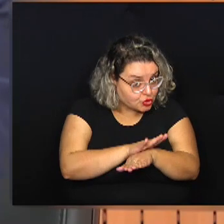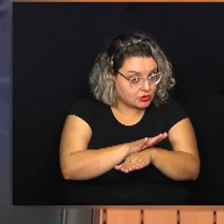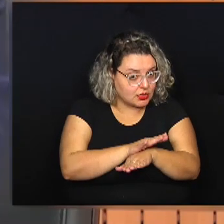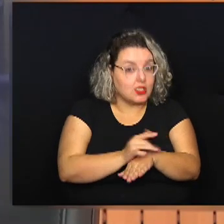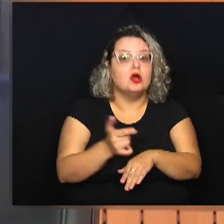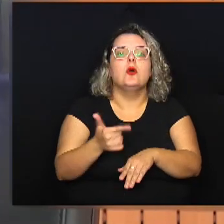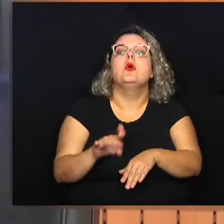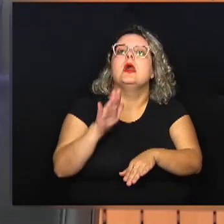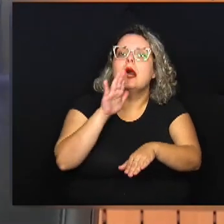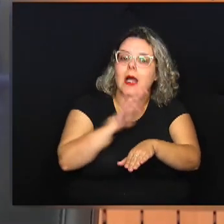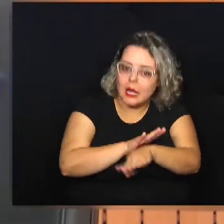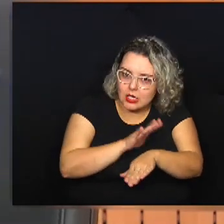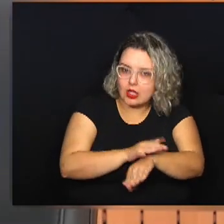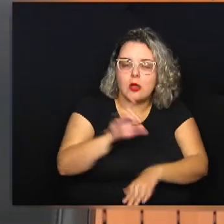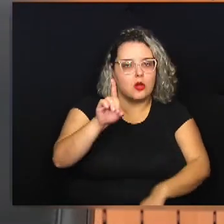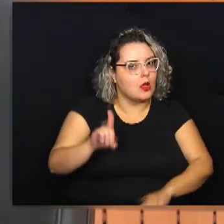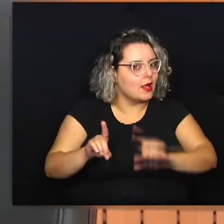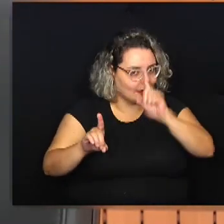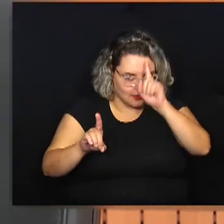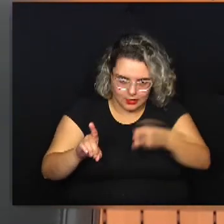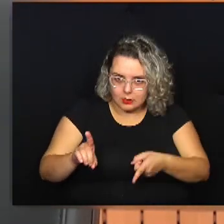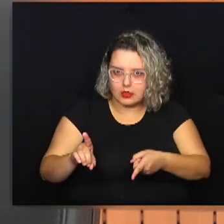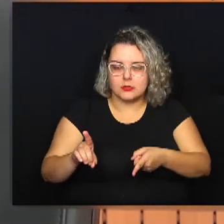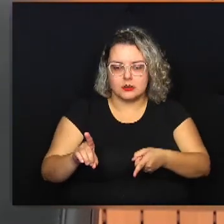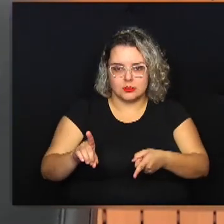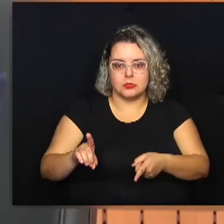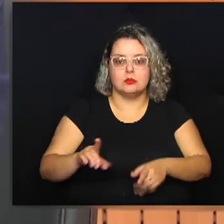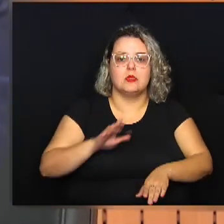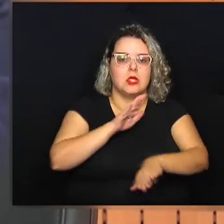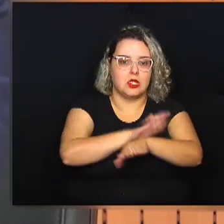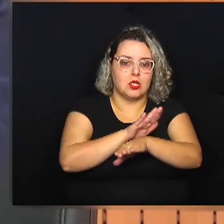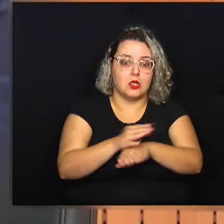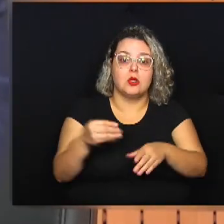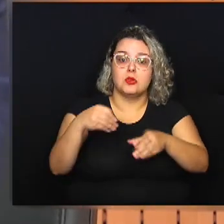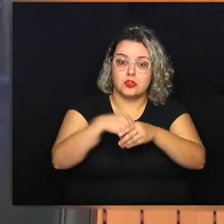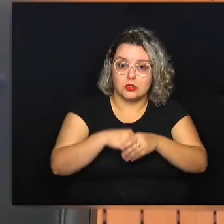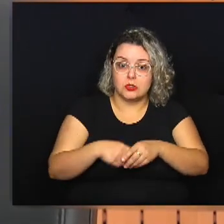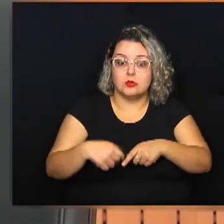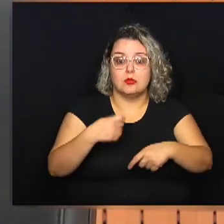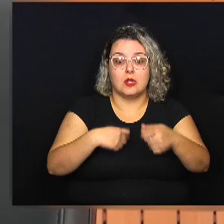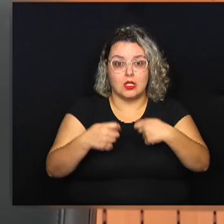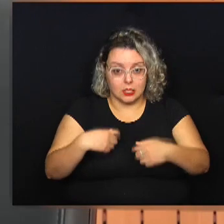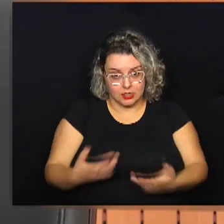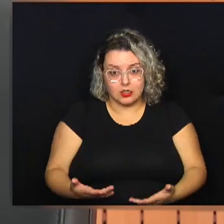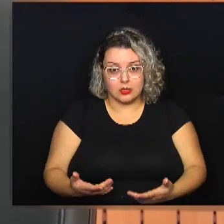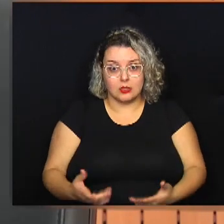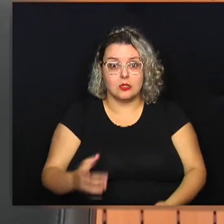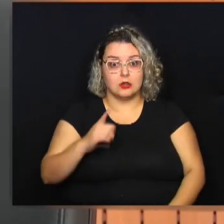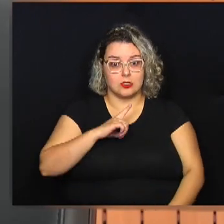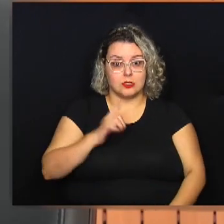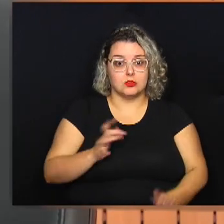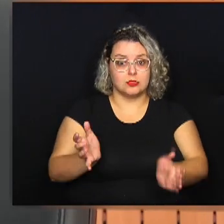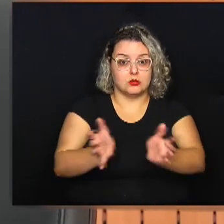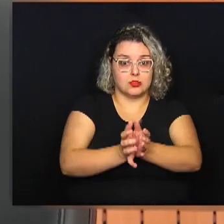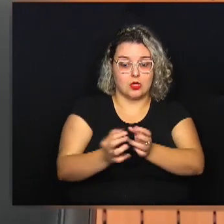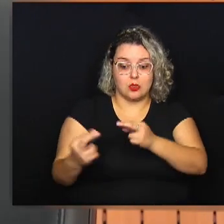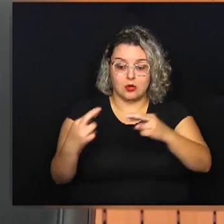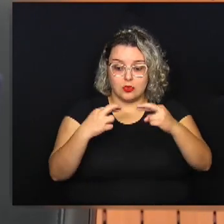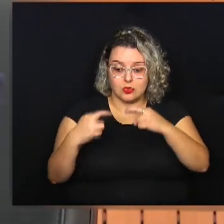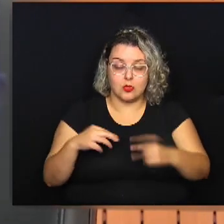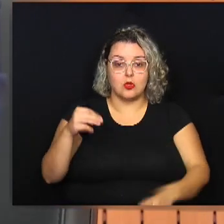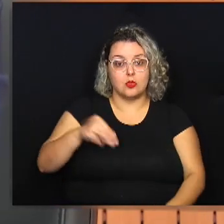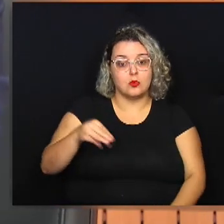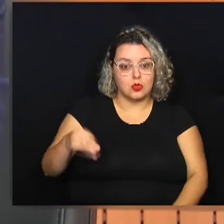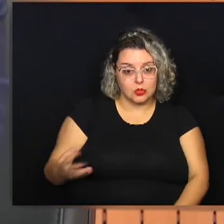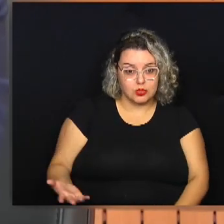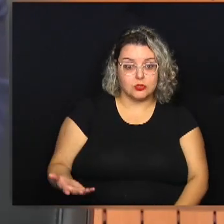continua sendo do diretor, mas ele vai auxiliar ali dentro do aspecto administrativo, e teremos um corpo de monitores que vão ajudar dentro do